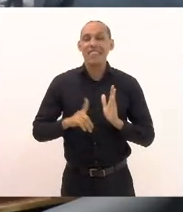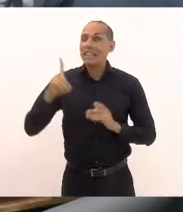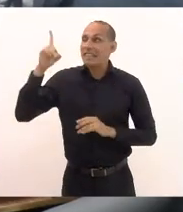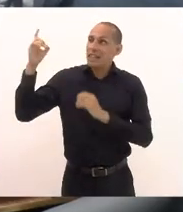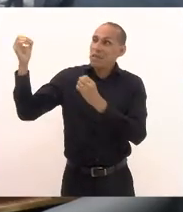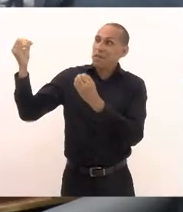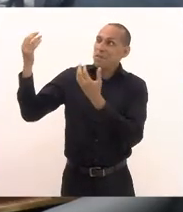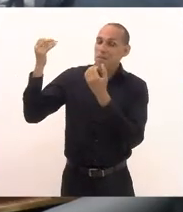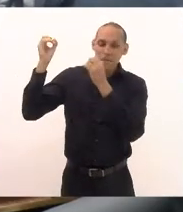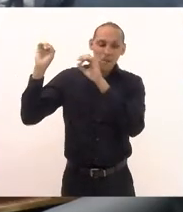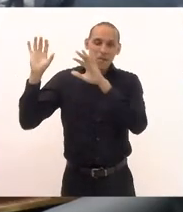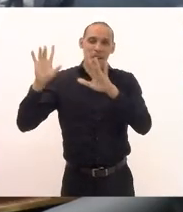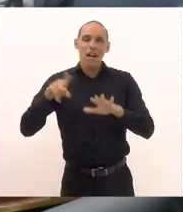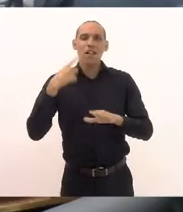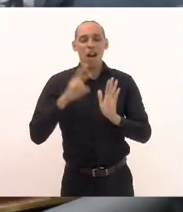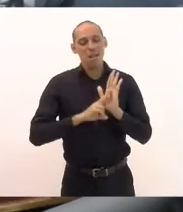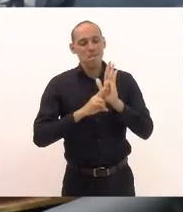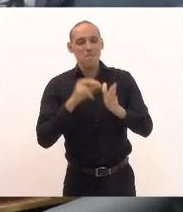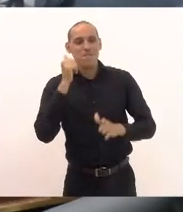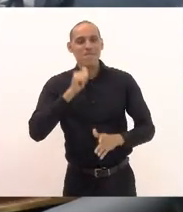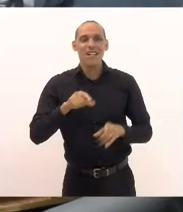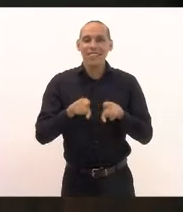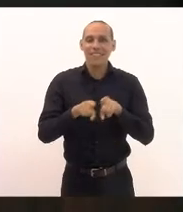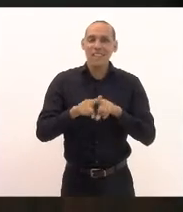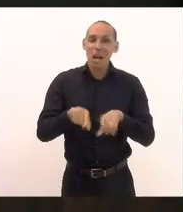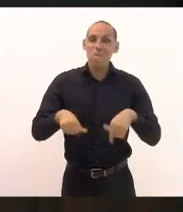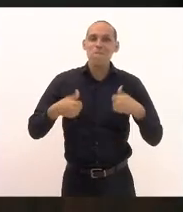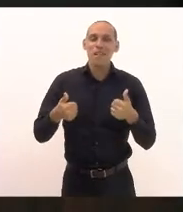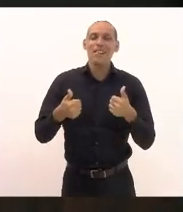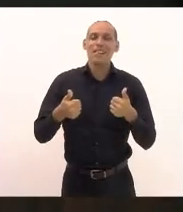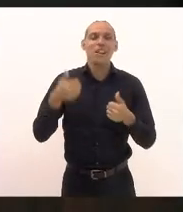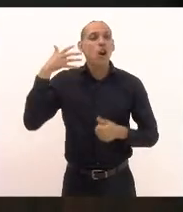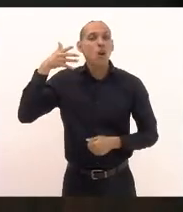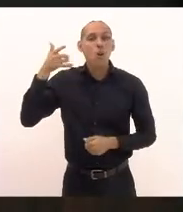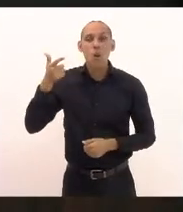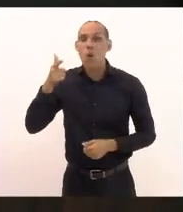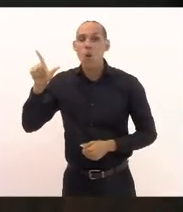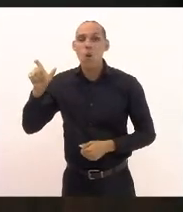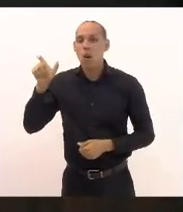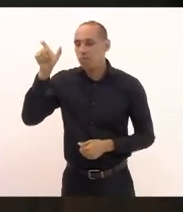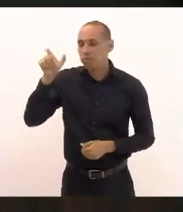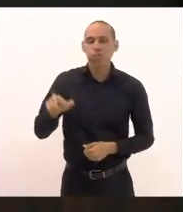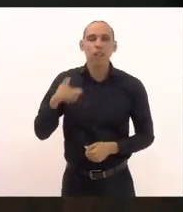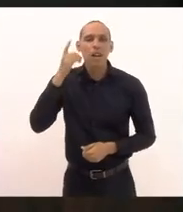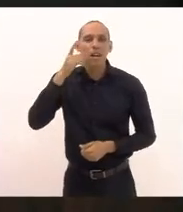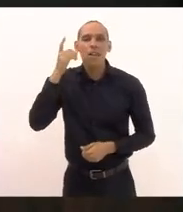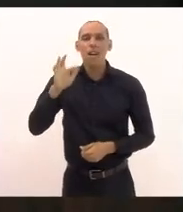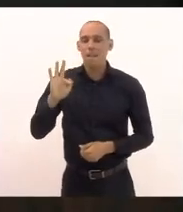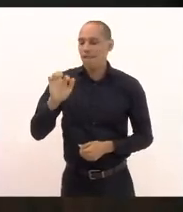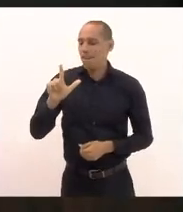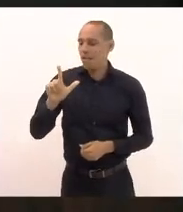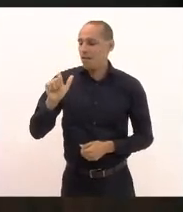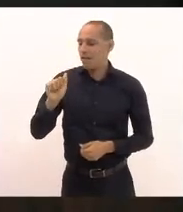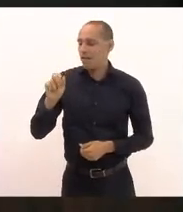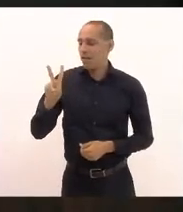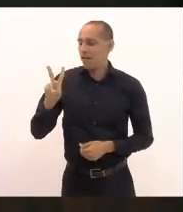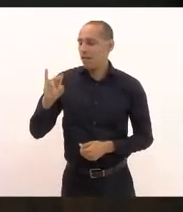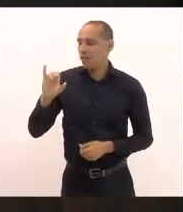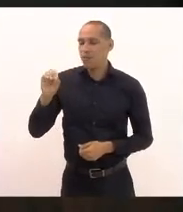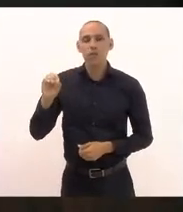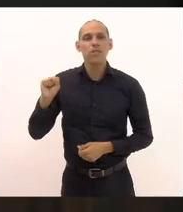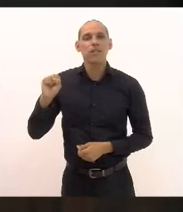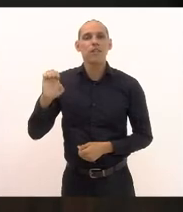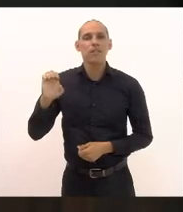para continuar representando bem essas mulheres. Próximo orador inscrito é o nobre deputado Flávio Serafini. Vossa